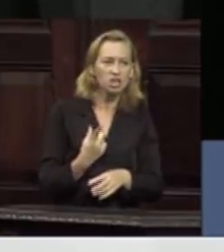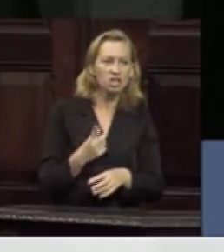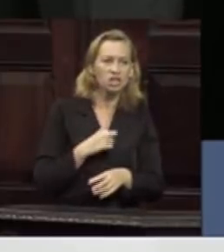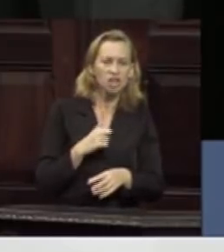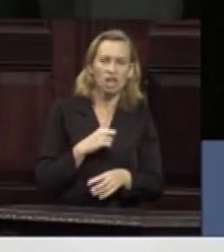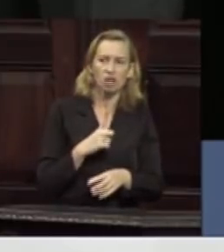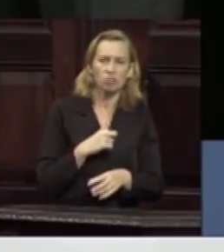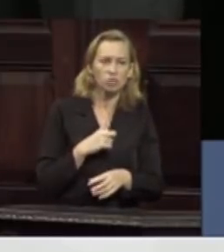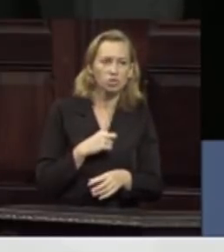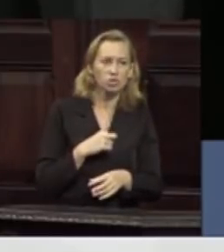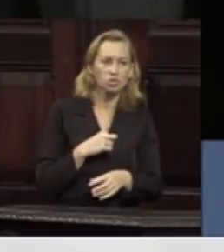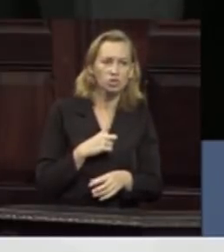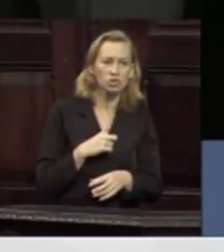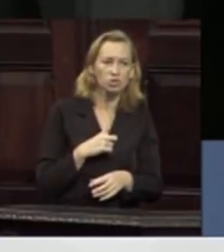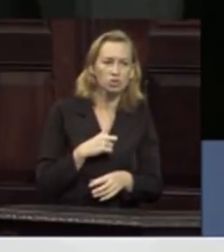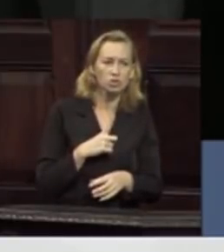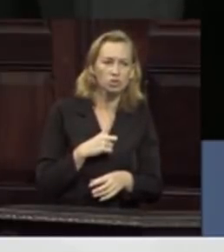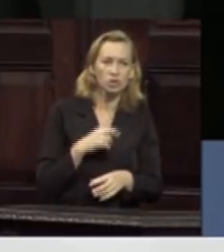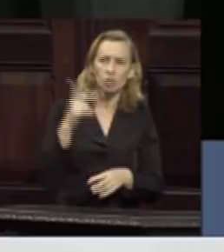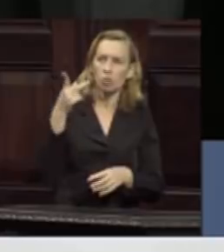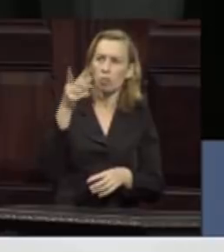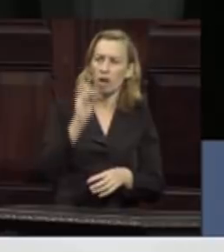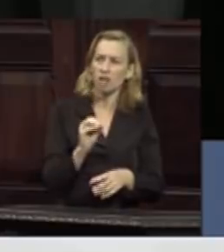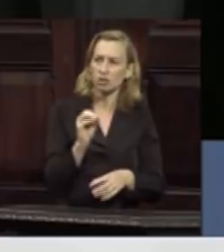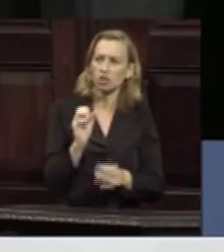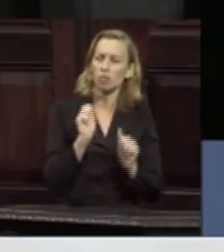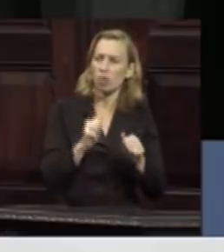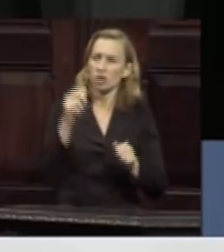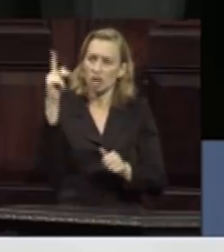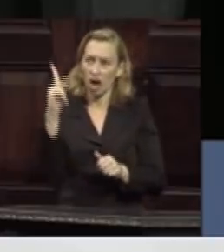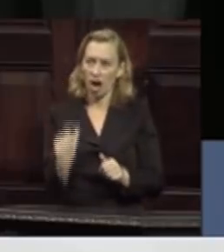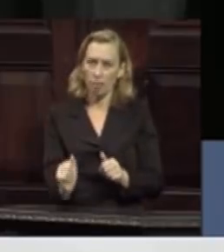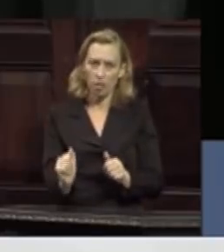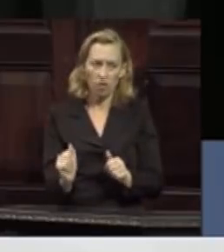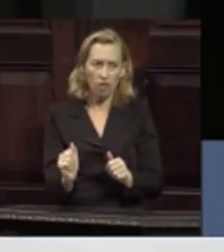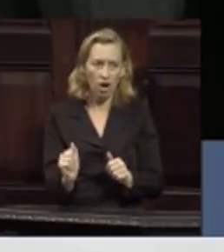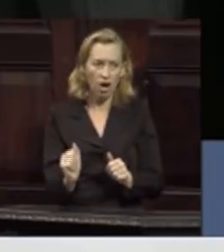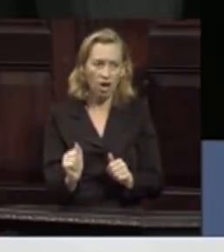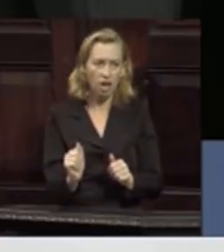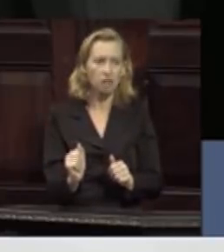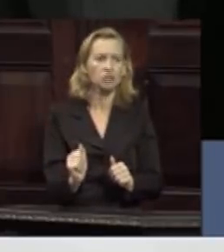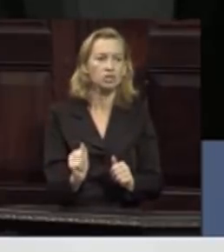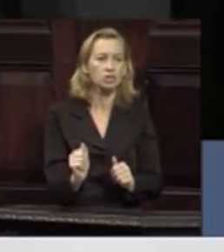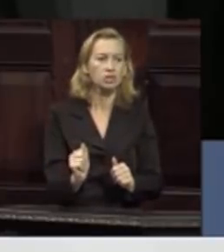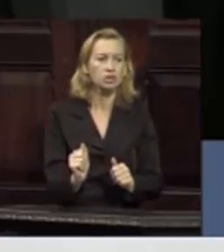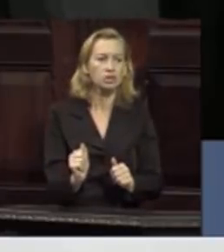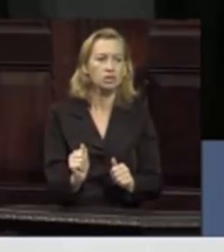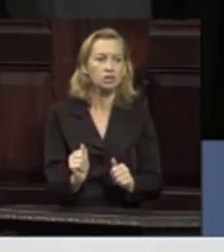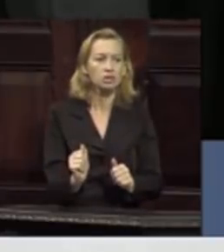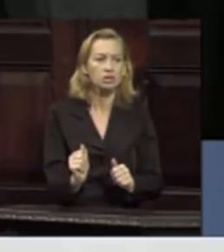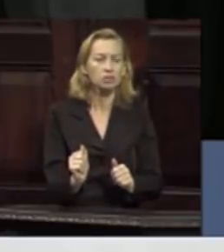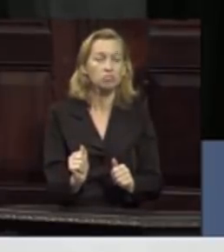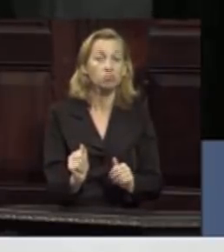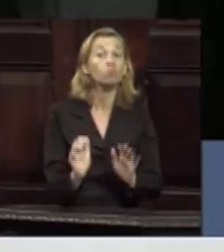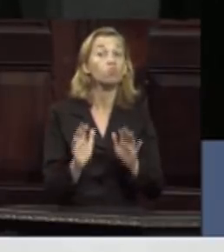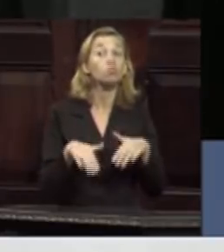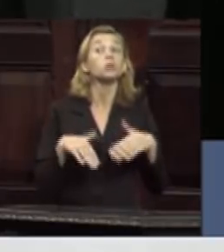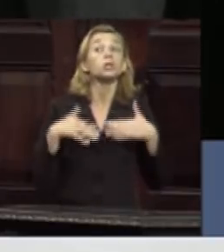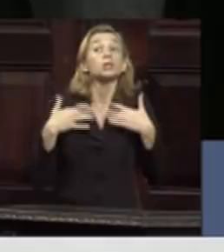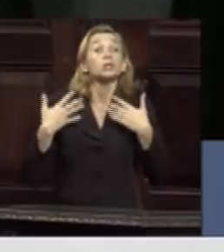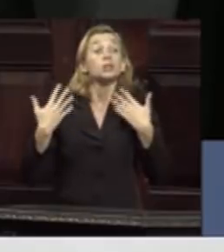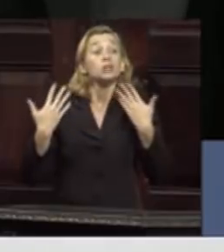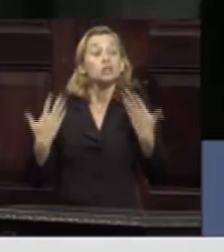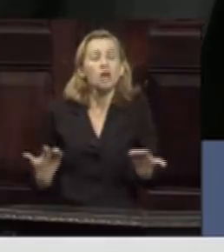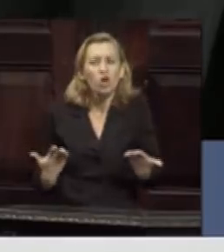Por quê? Nenhum plano pode ser aprovado 6 meses antes das eleições. Então, temos